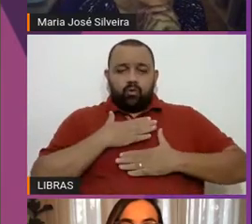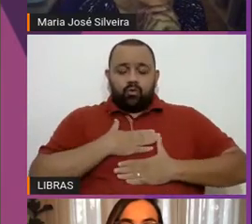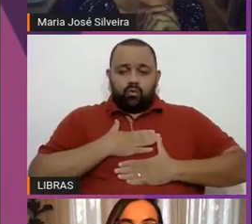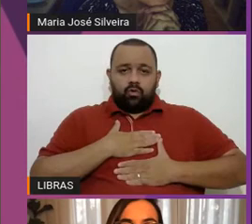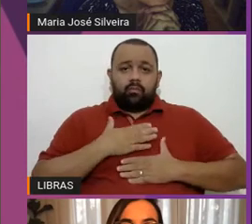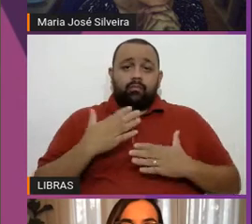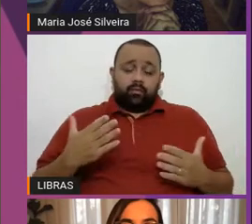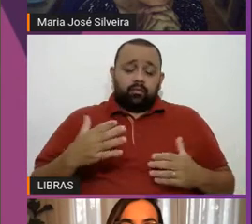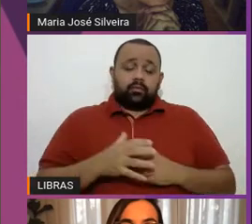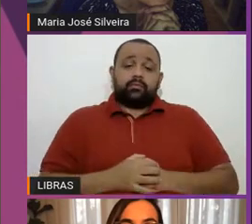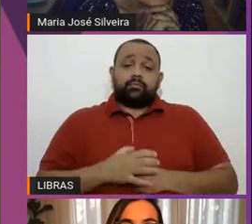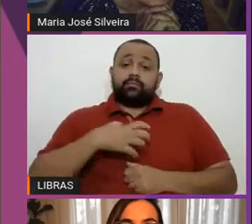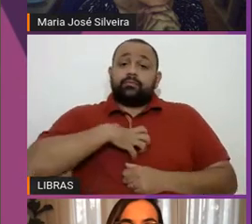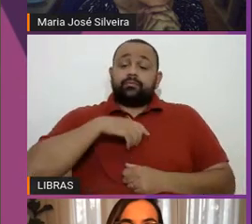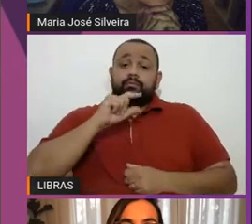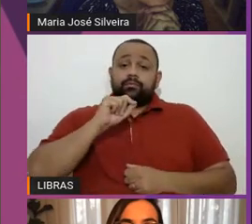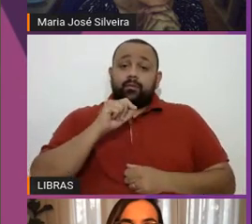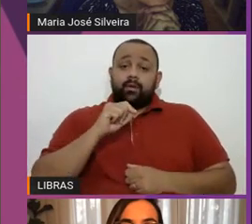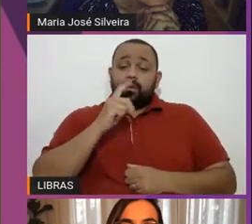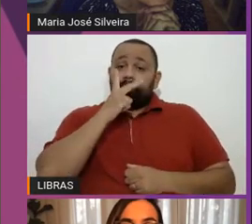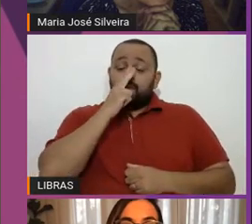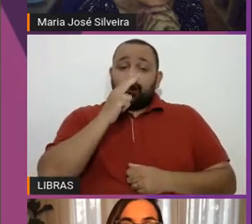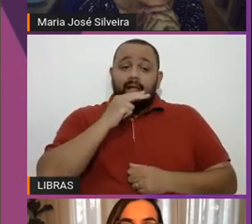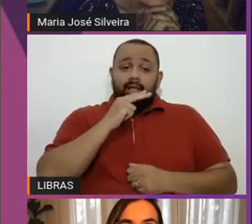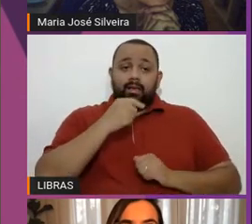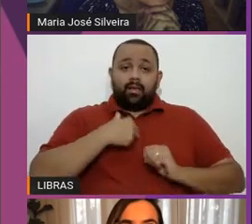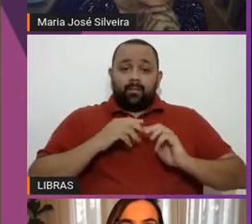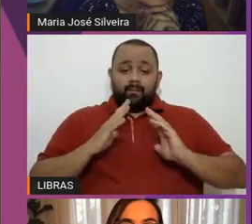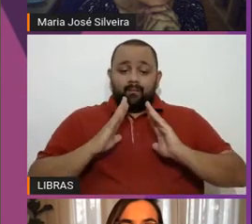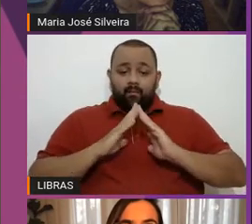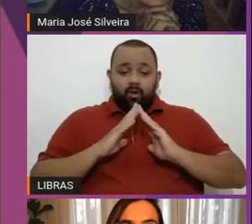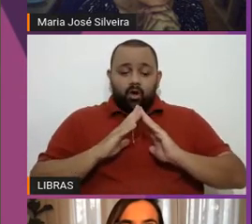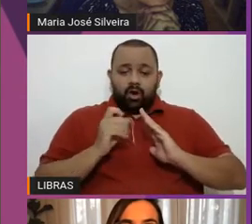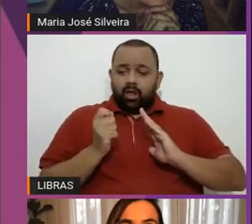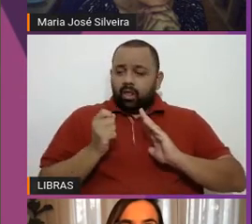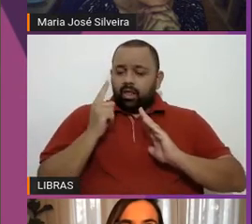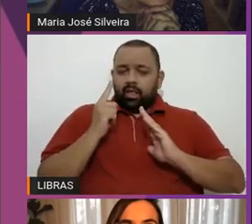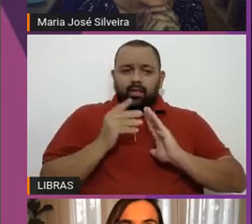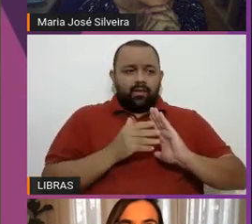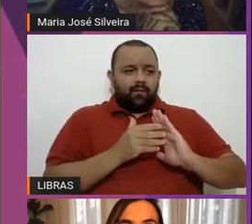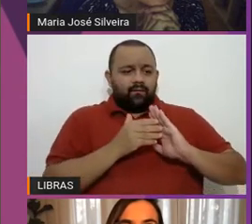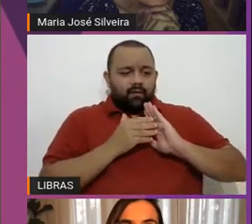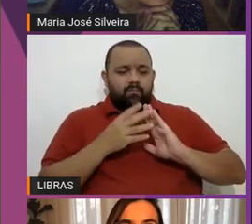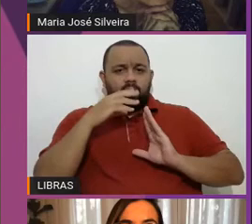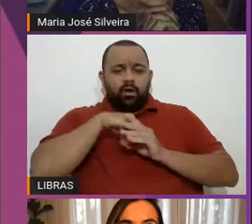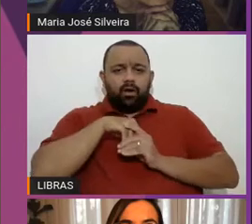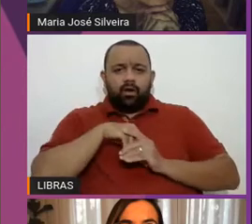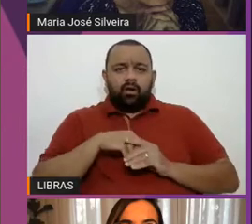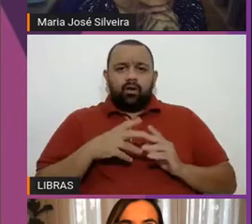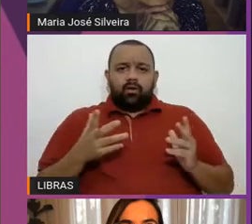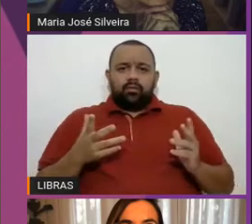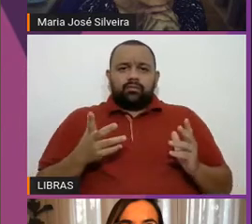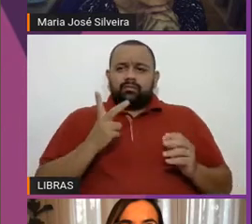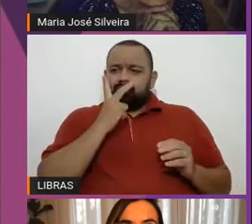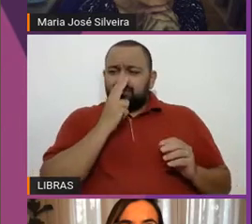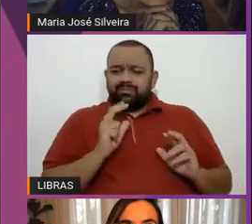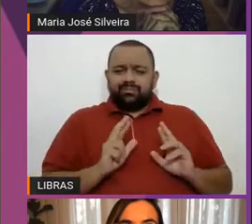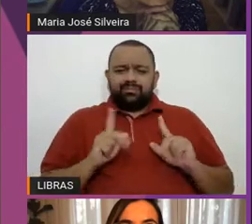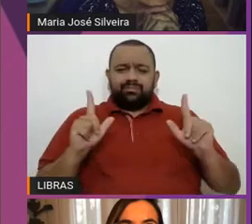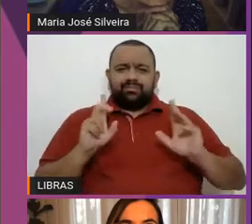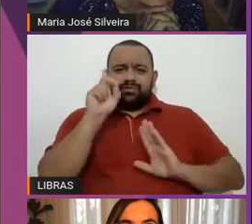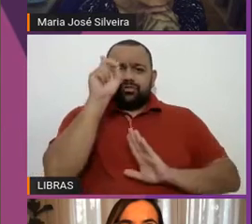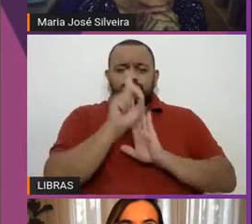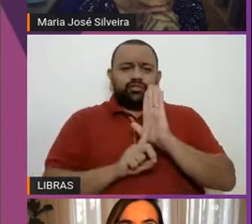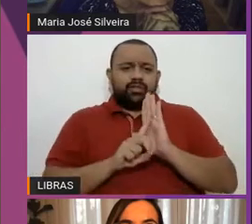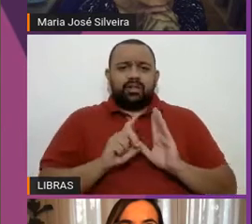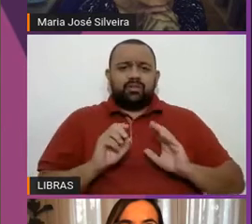sentia que eu tava morando de favor de maneira muito radical né que não era meio ou não tinha nenhum direito